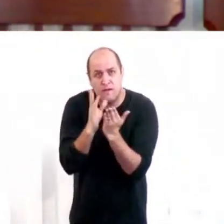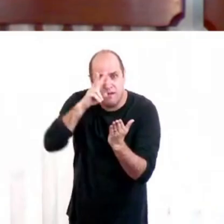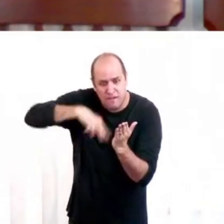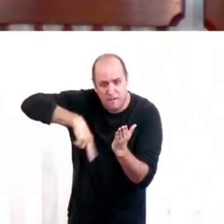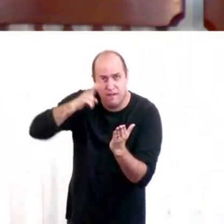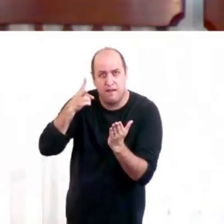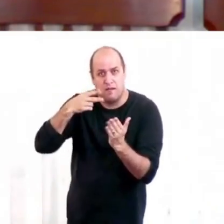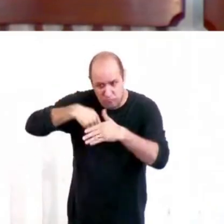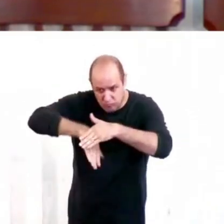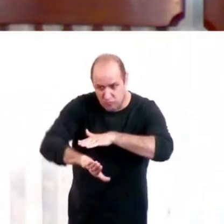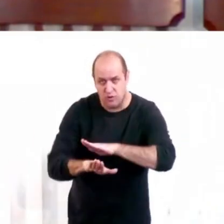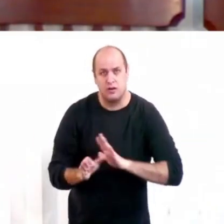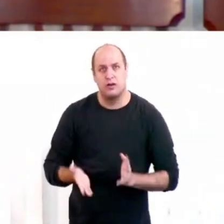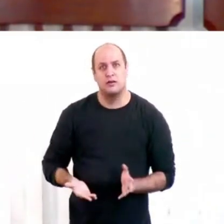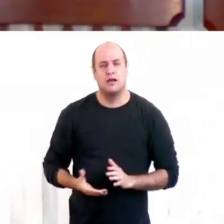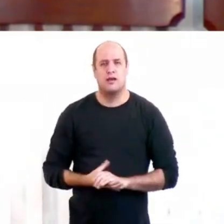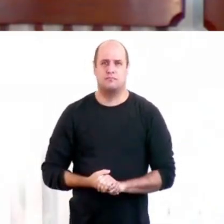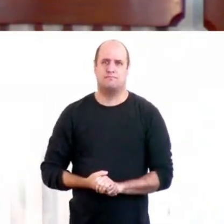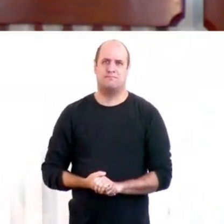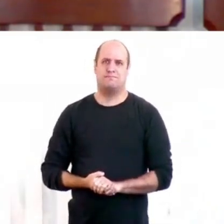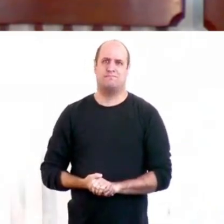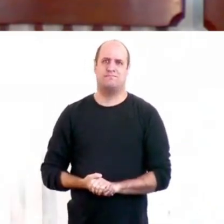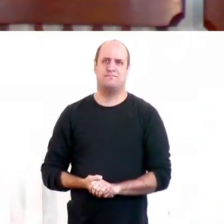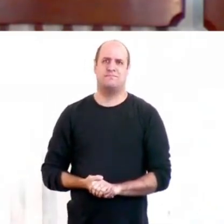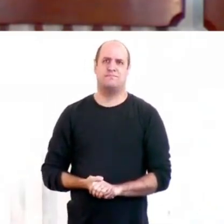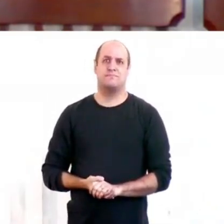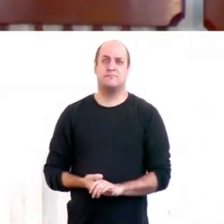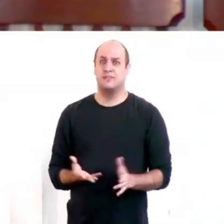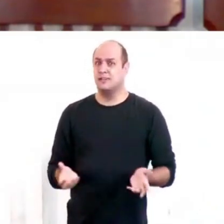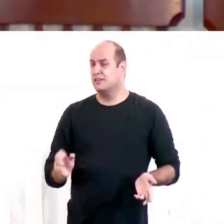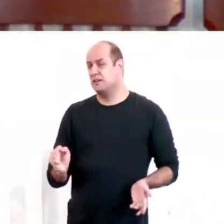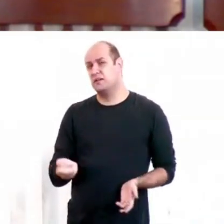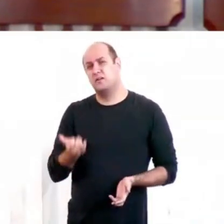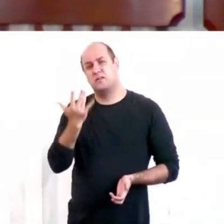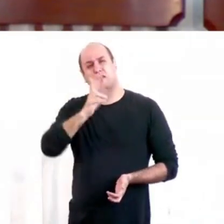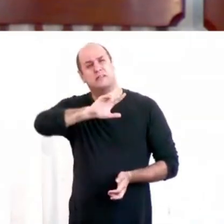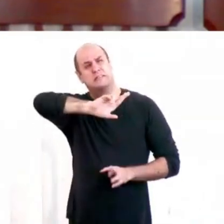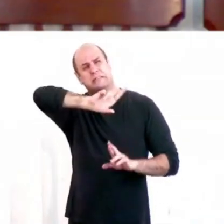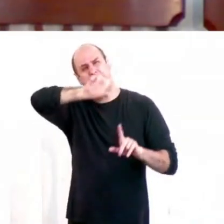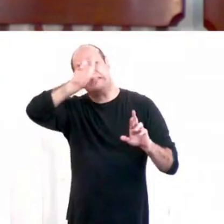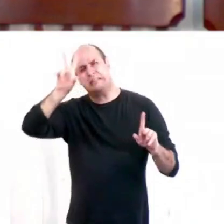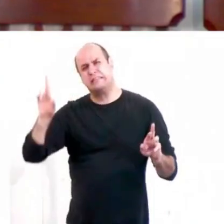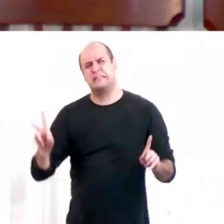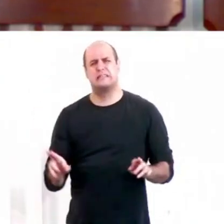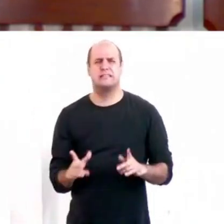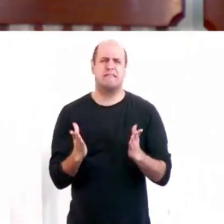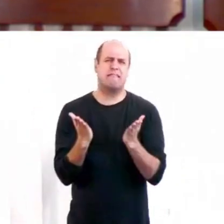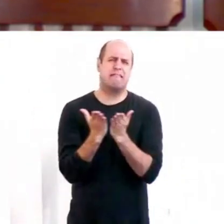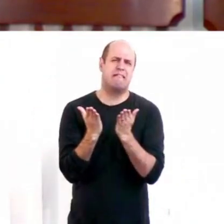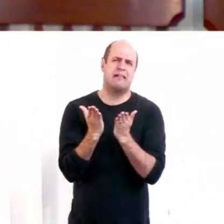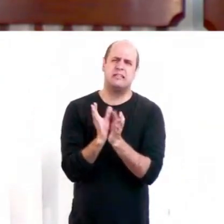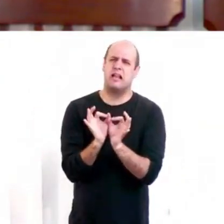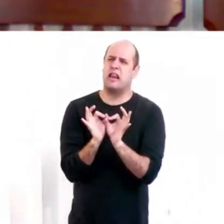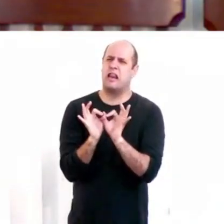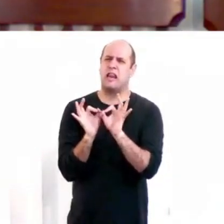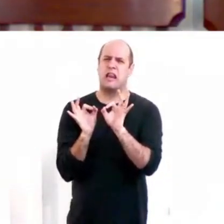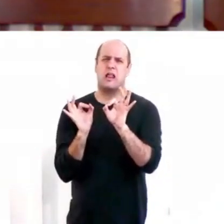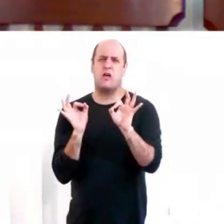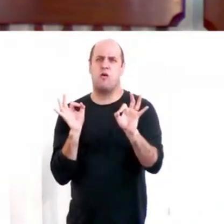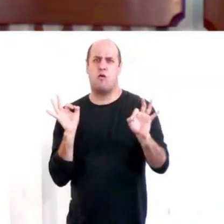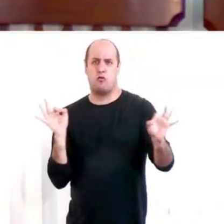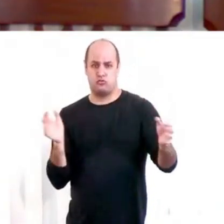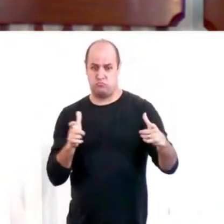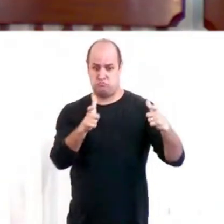escondida. Isso é o que tem acontecido em muitos lugares. Cristãos que são afastados do seu bairro, da